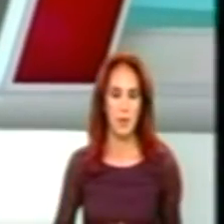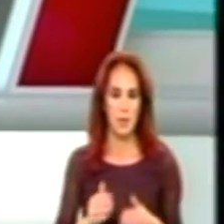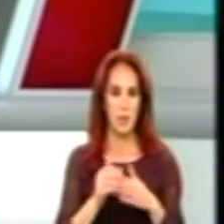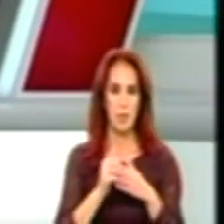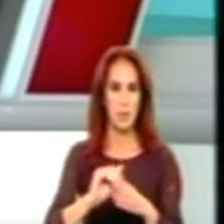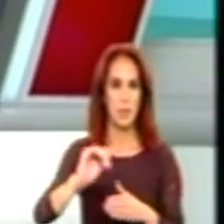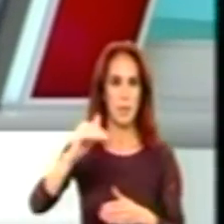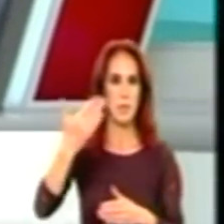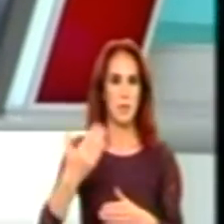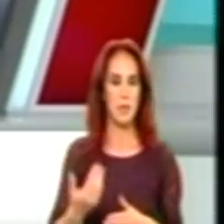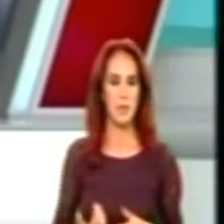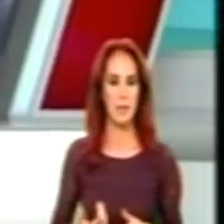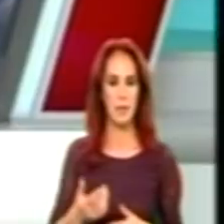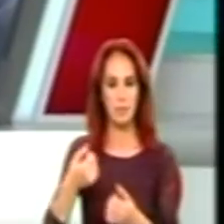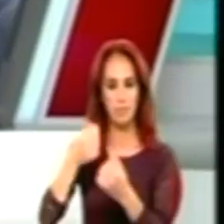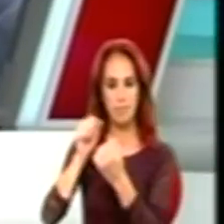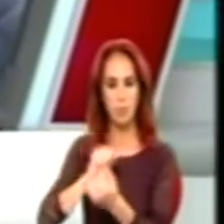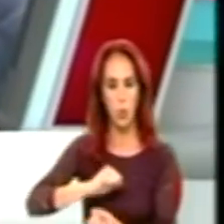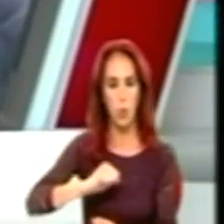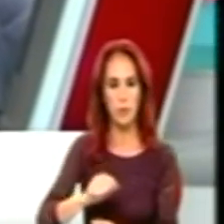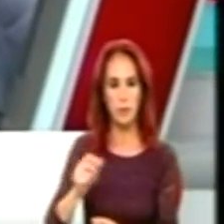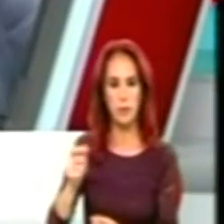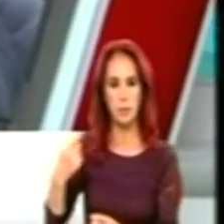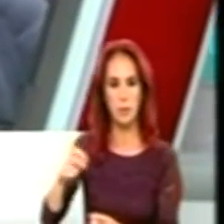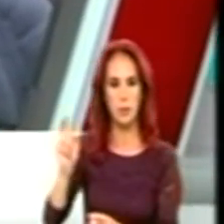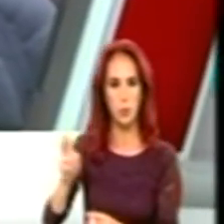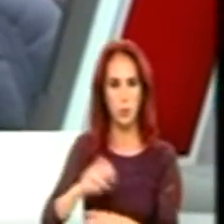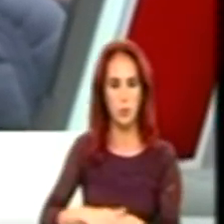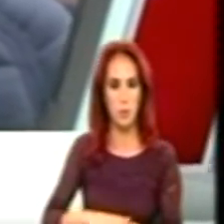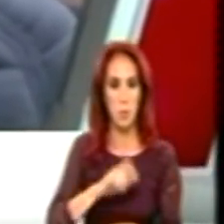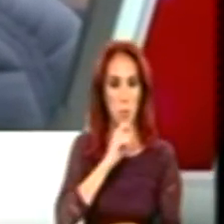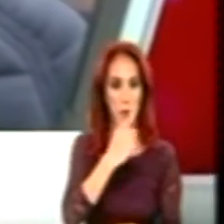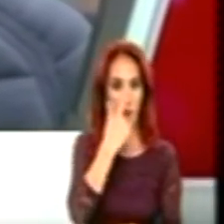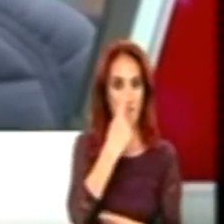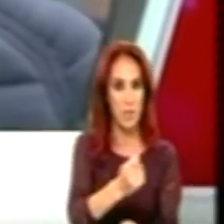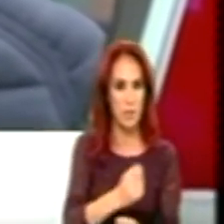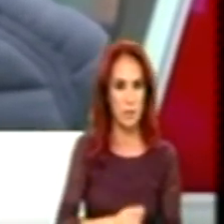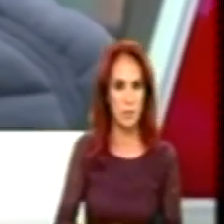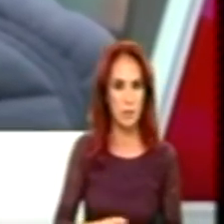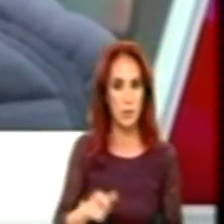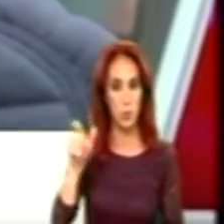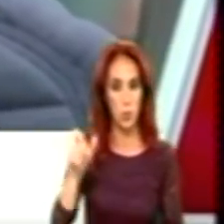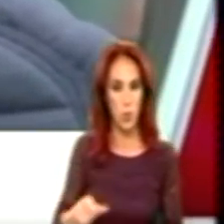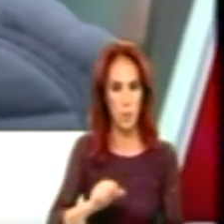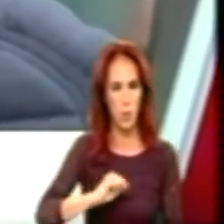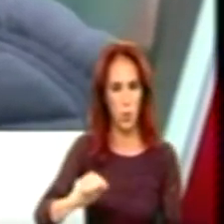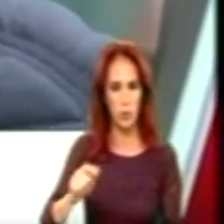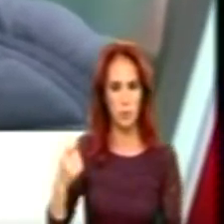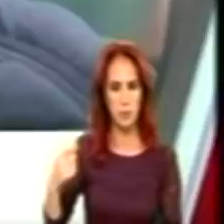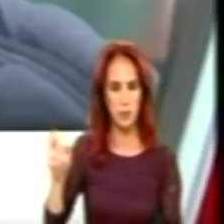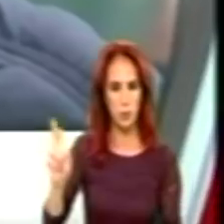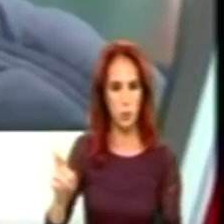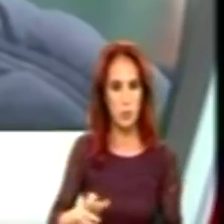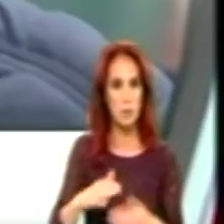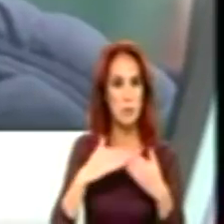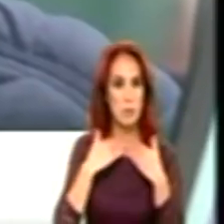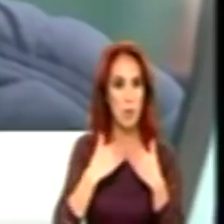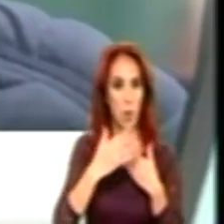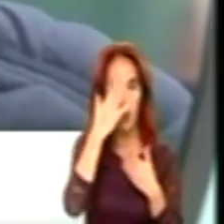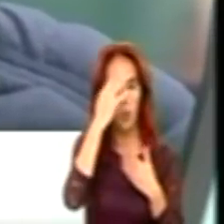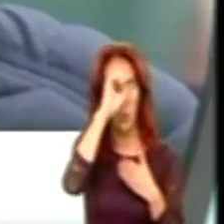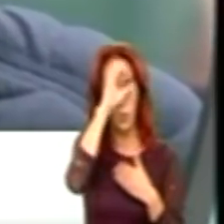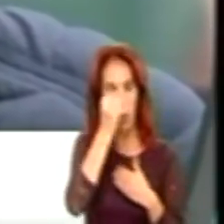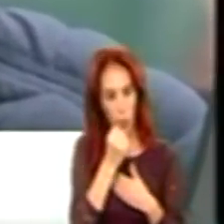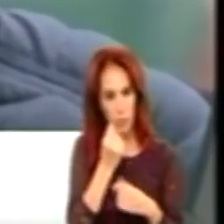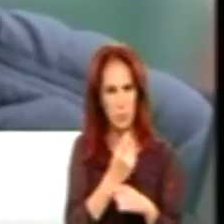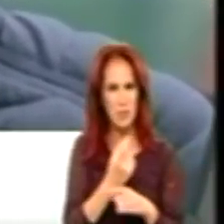Meus caros, este caso do envenenamento, provável envenenamento do opositor russo